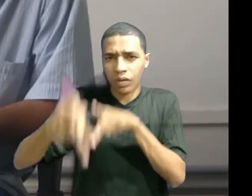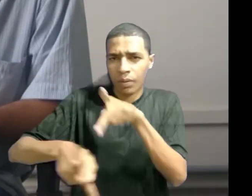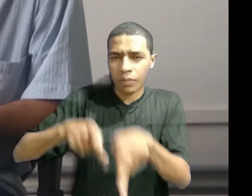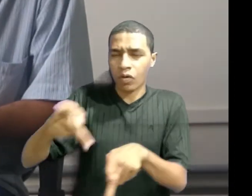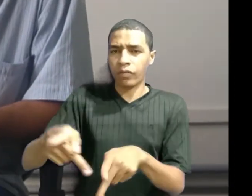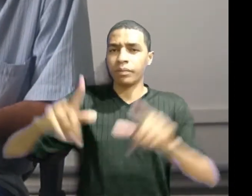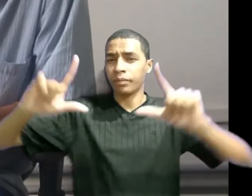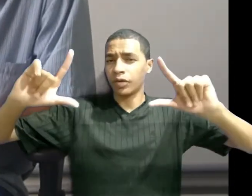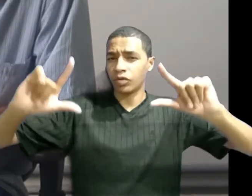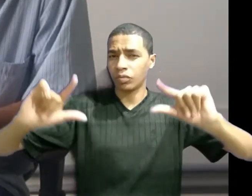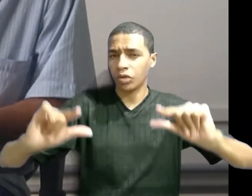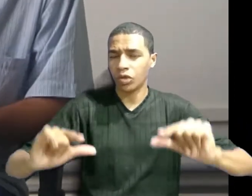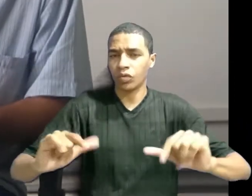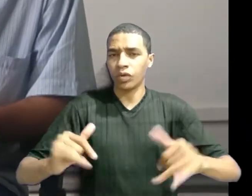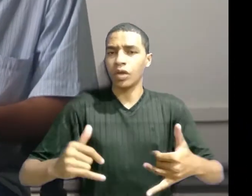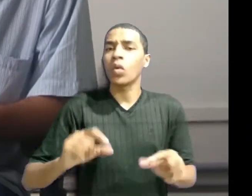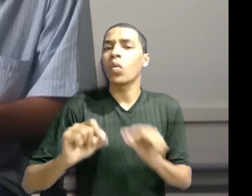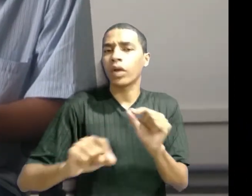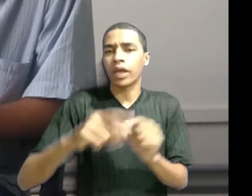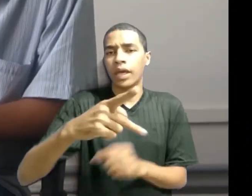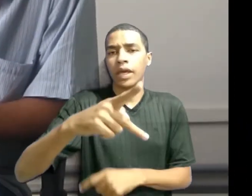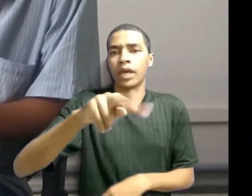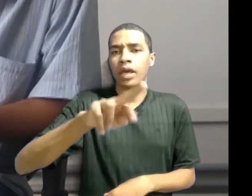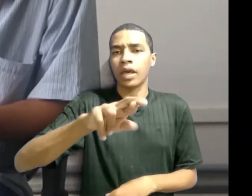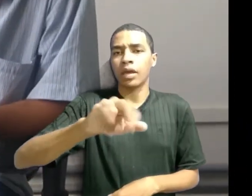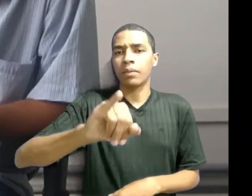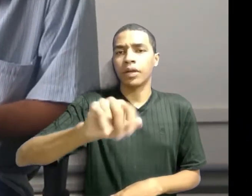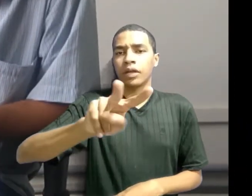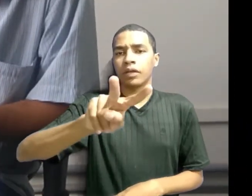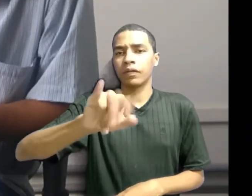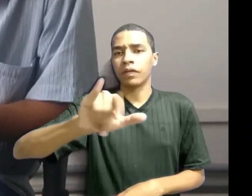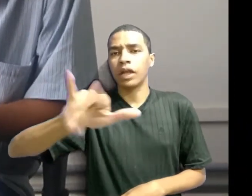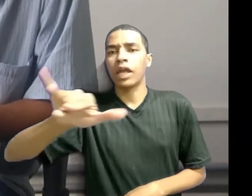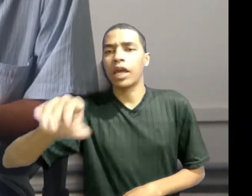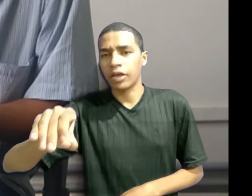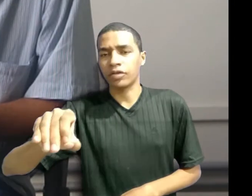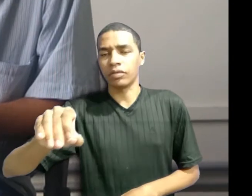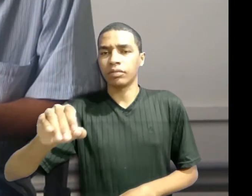os privilégios, né, existentes na dominação tradicional.